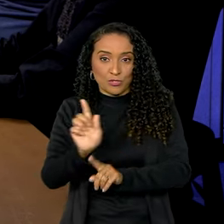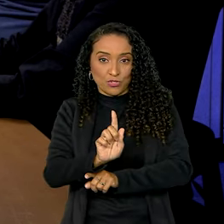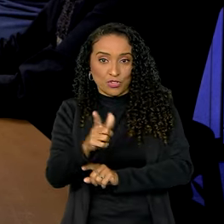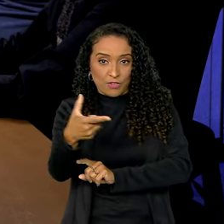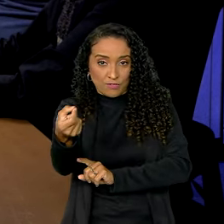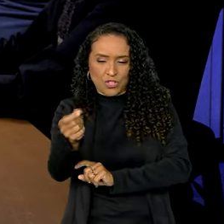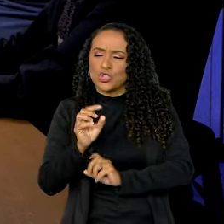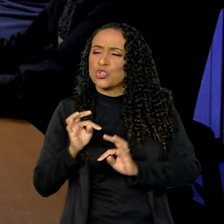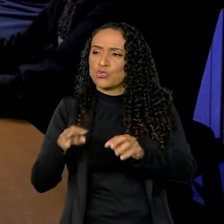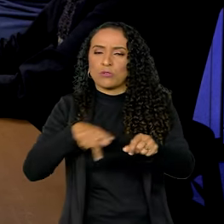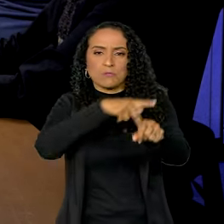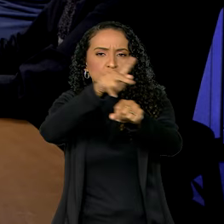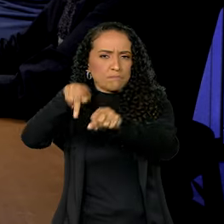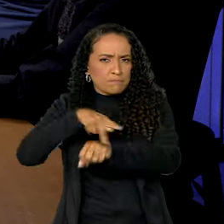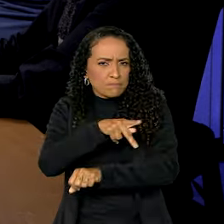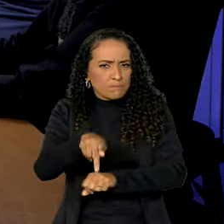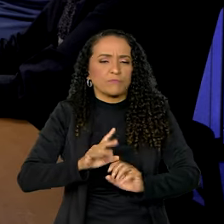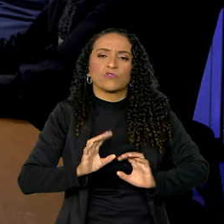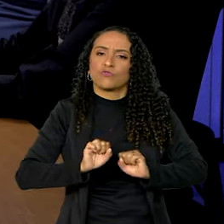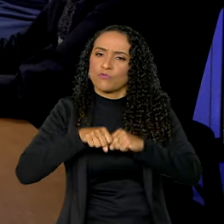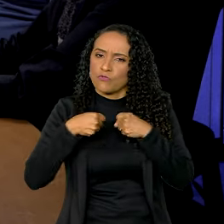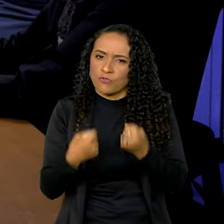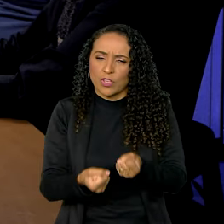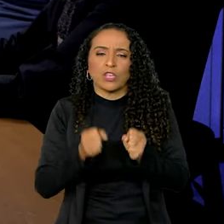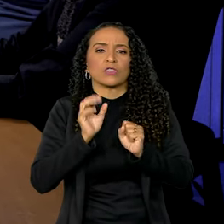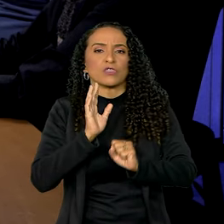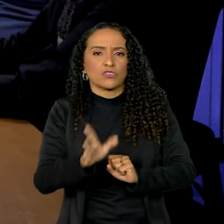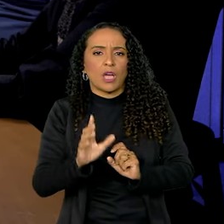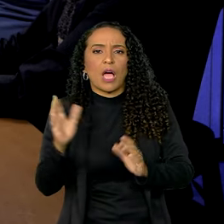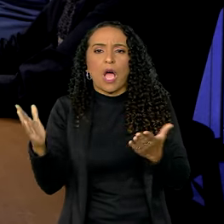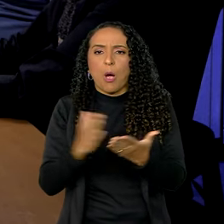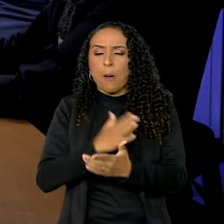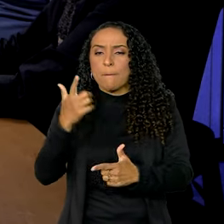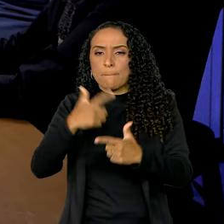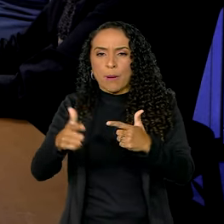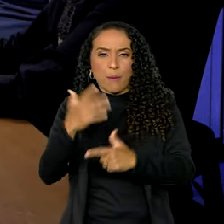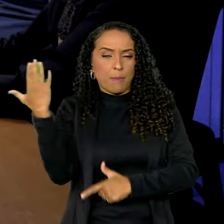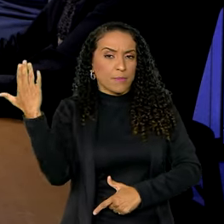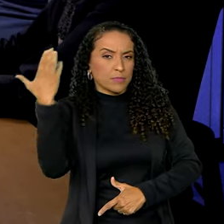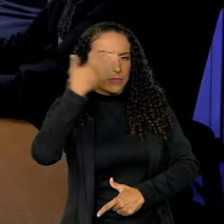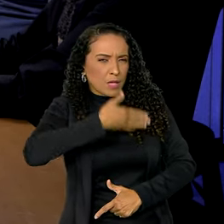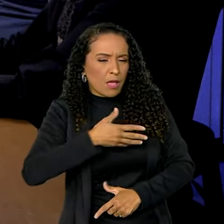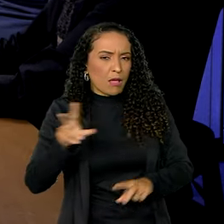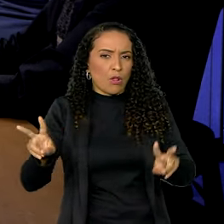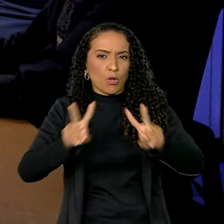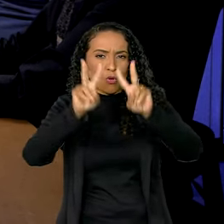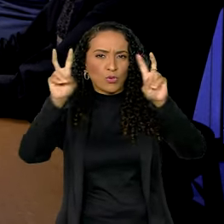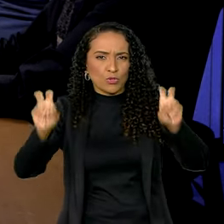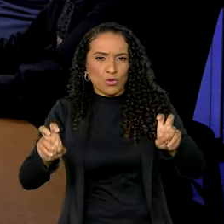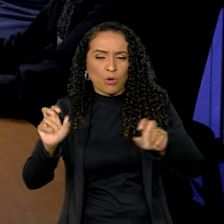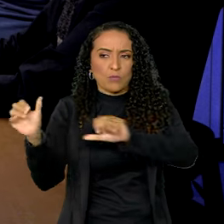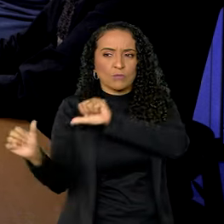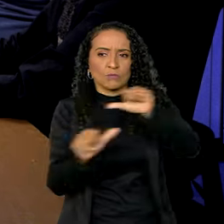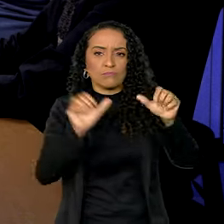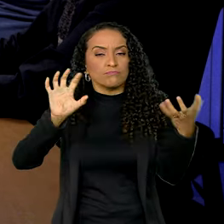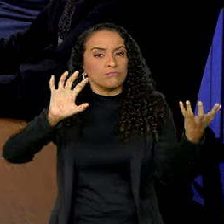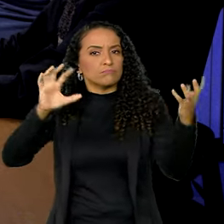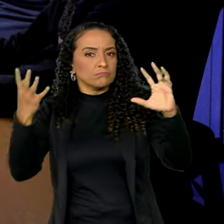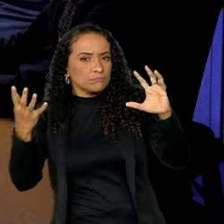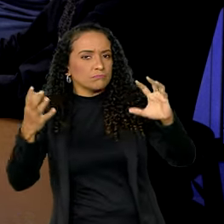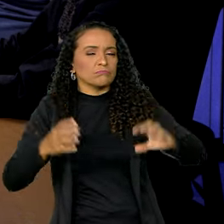né todos os países já enfrentam algum problema mais sério relacionado à mudança